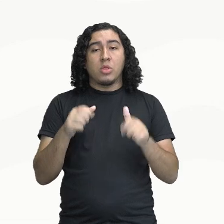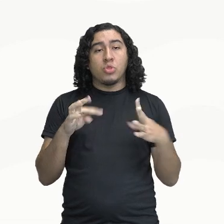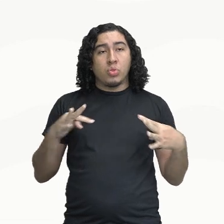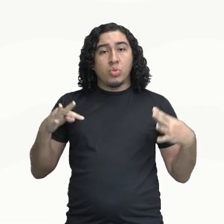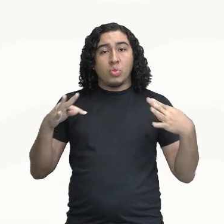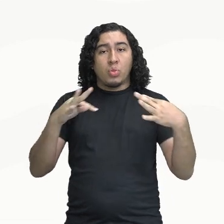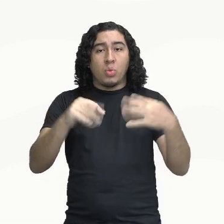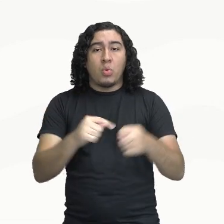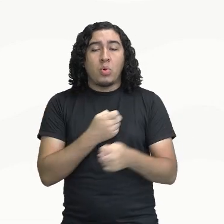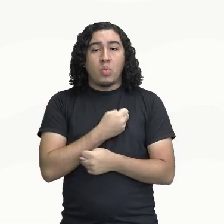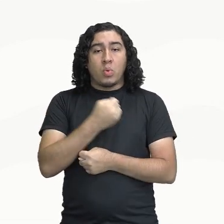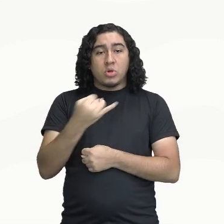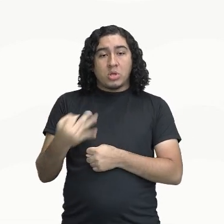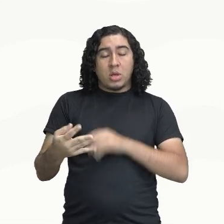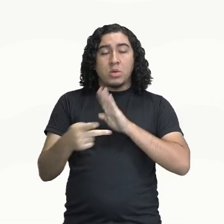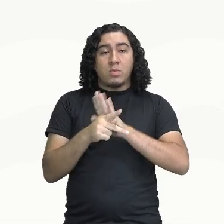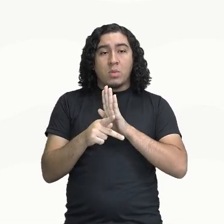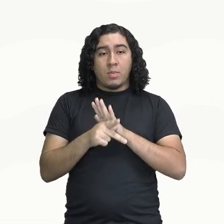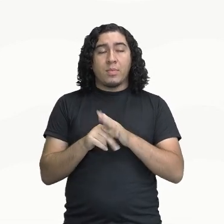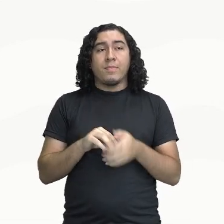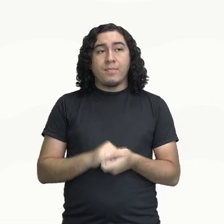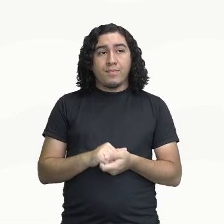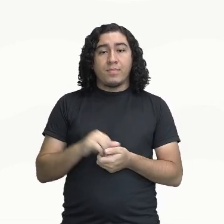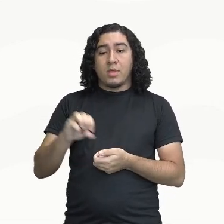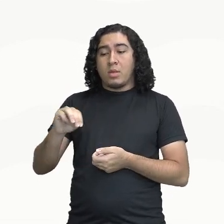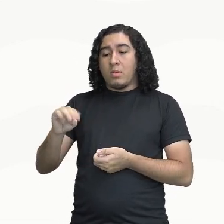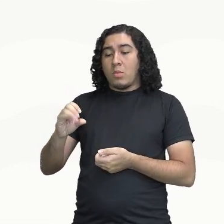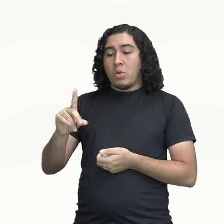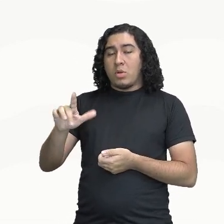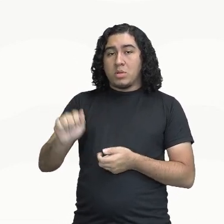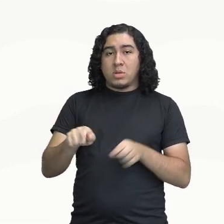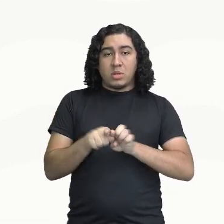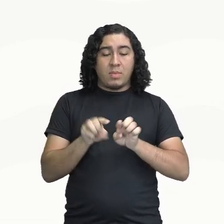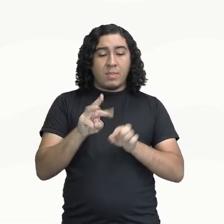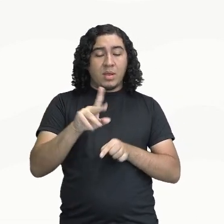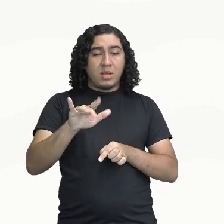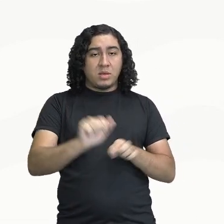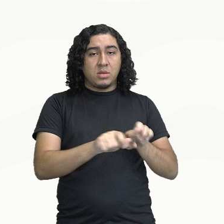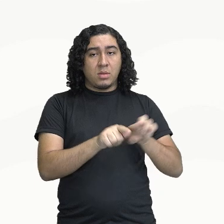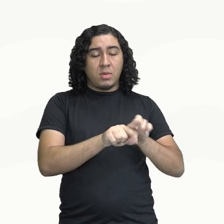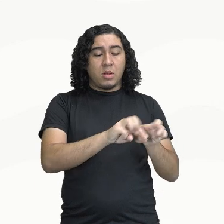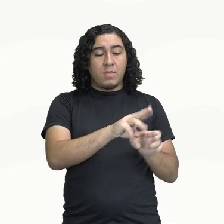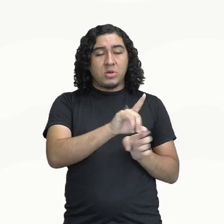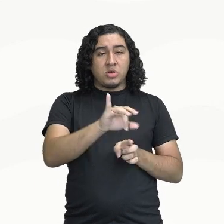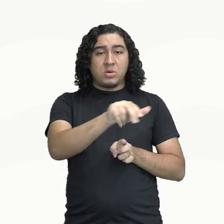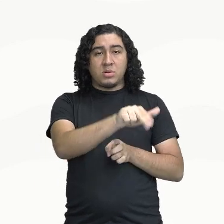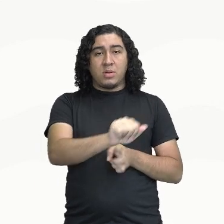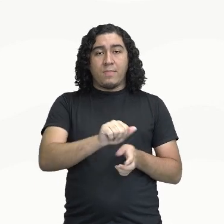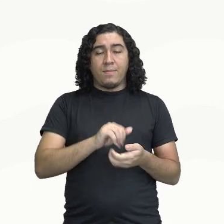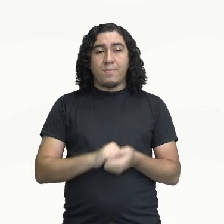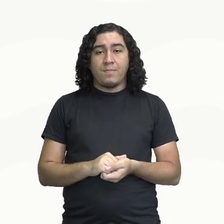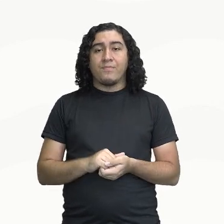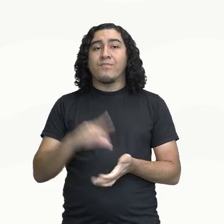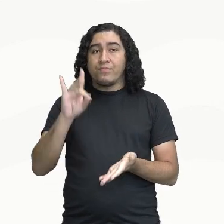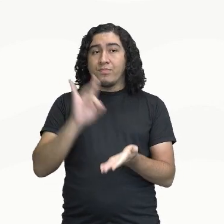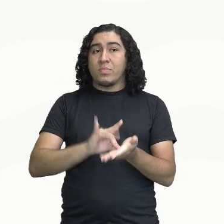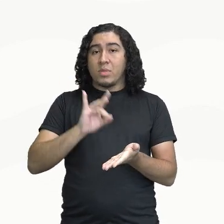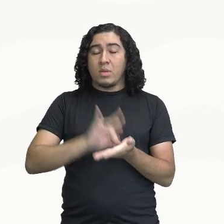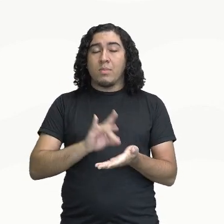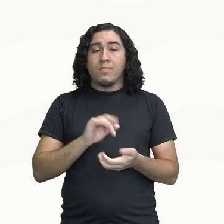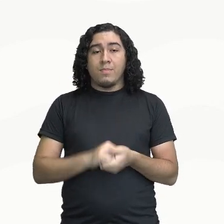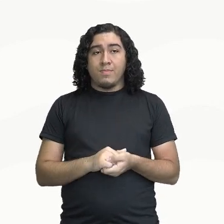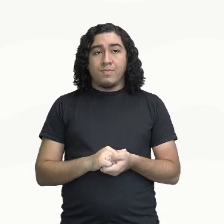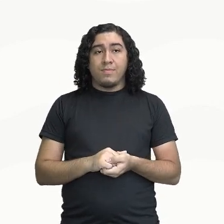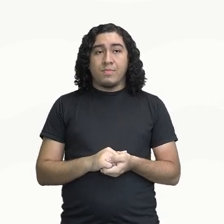as medidas de tendência central. A moda, a média e a mediana. Exatamente. Então, para que